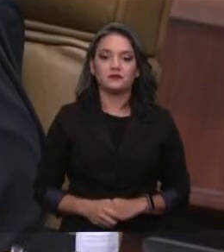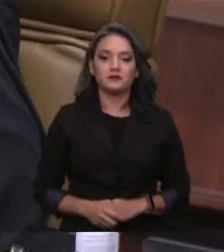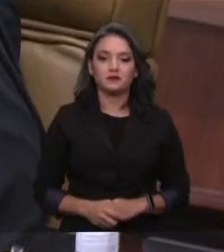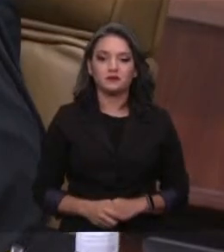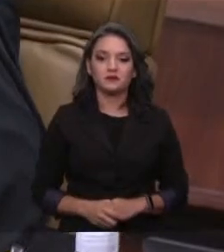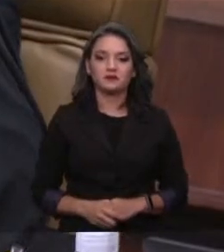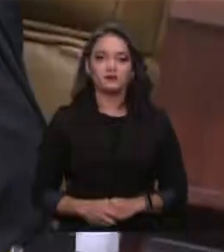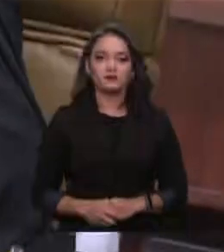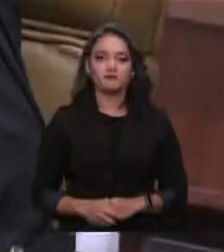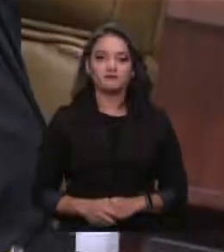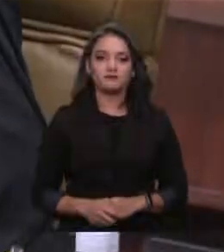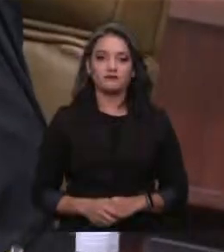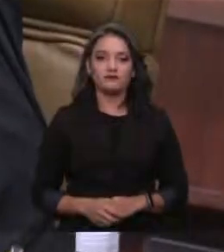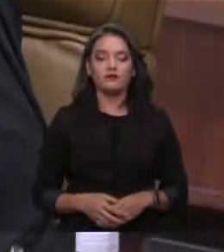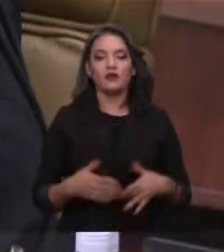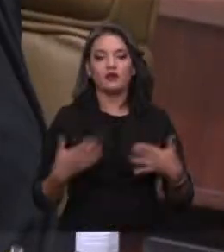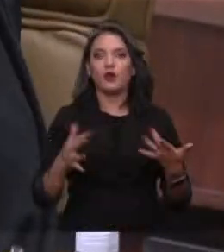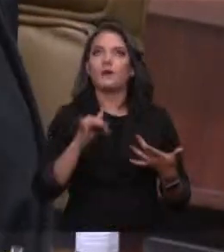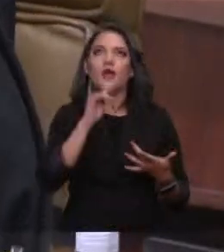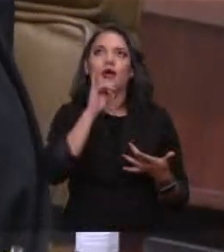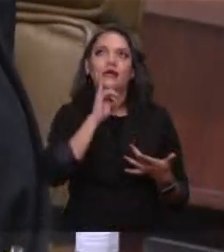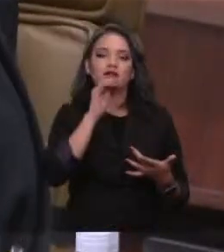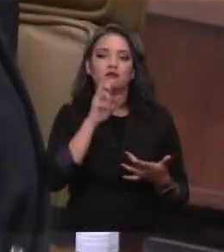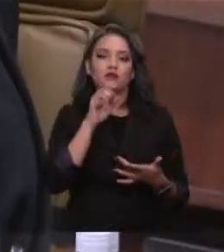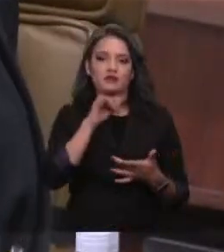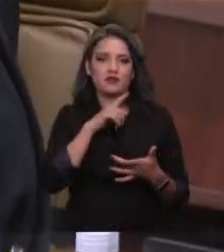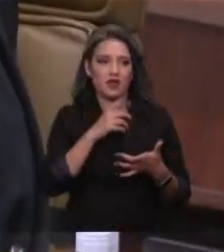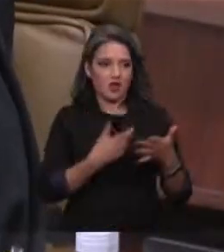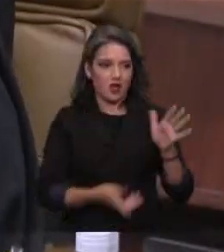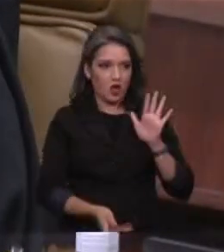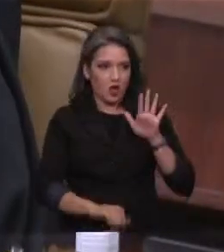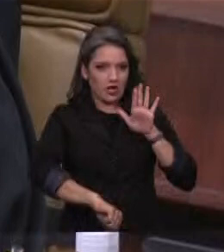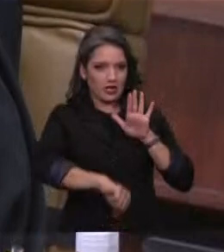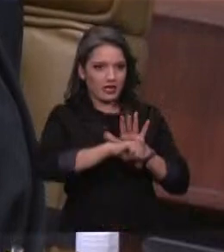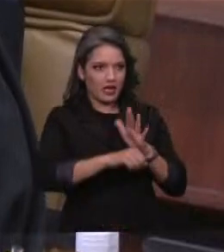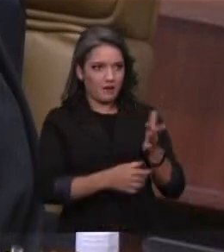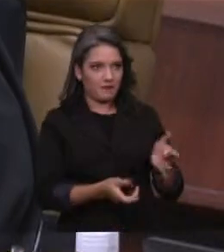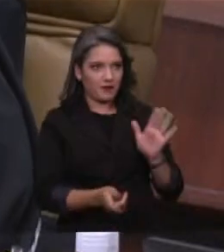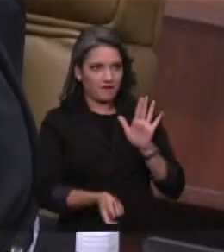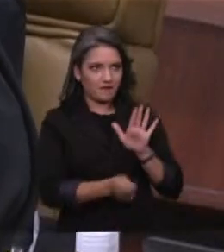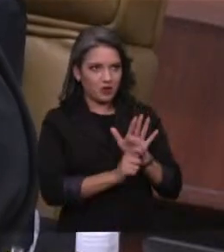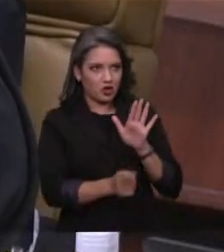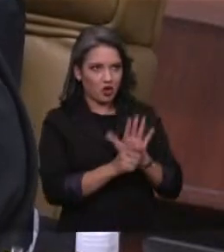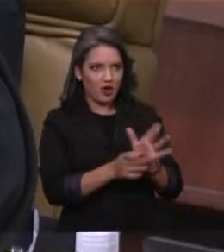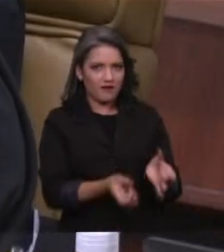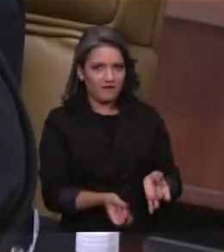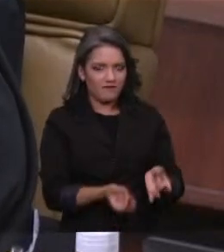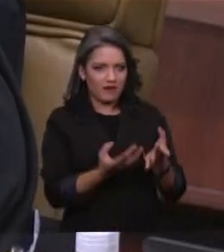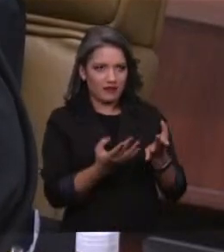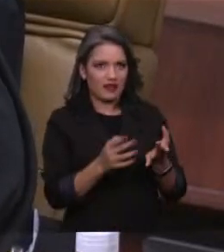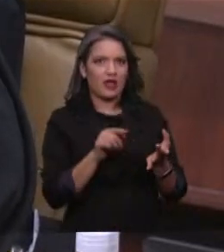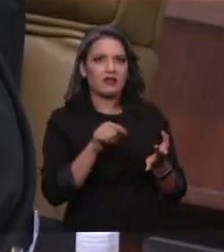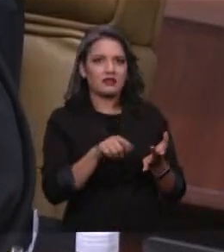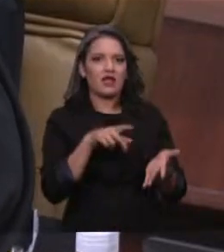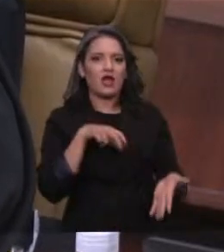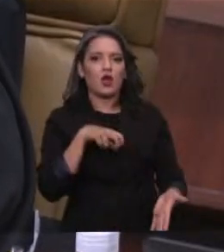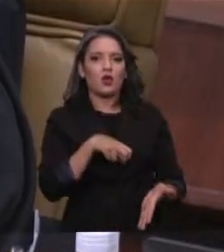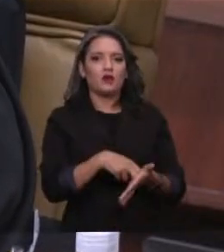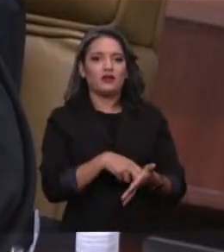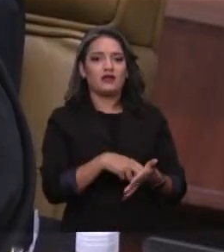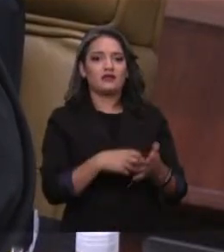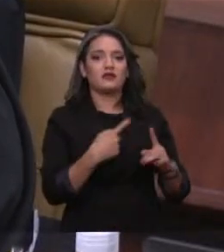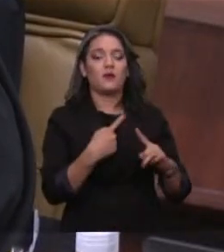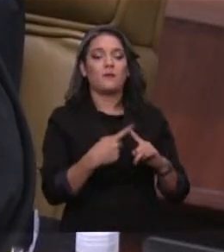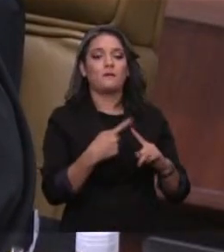Analogicamente, seria como se no crime de tráfico de drogas o agente fosse condenado pela